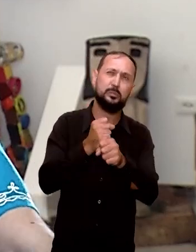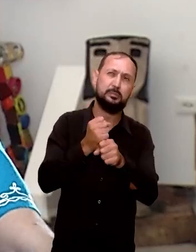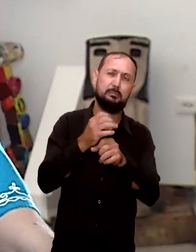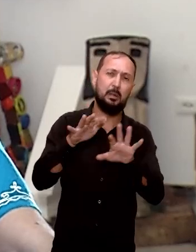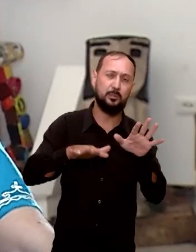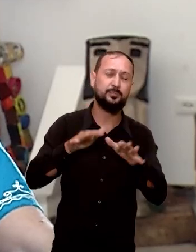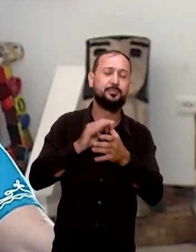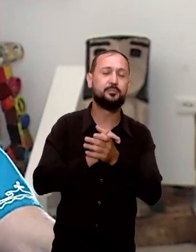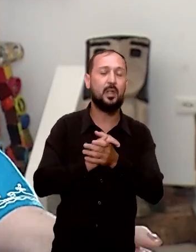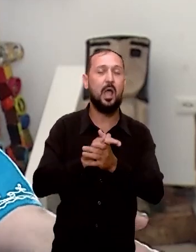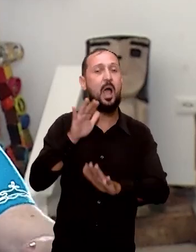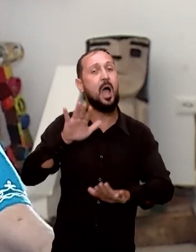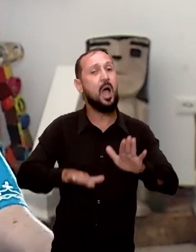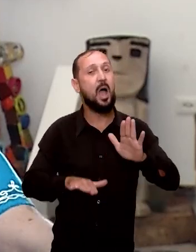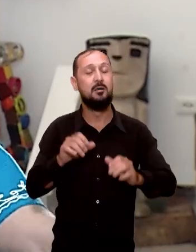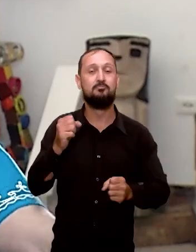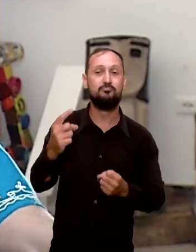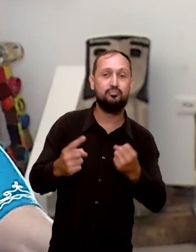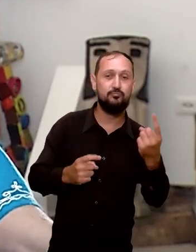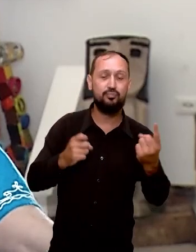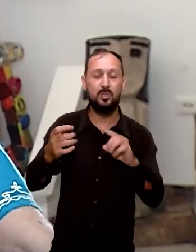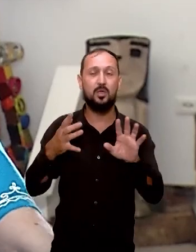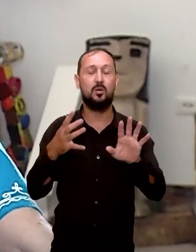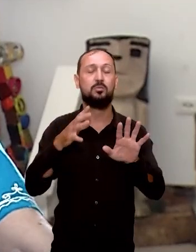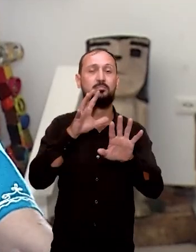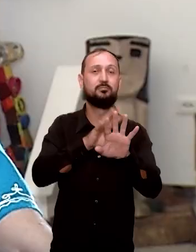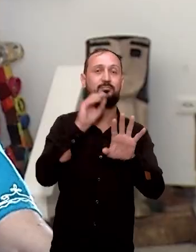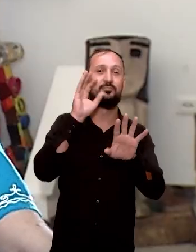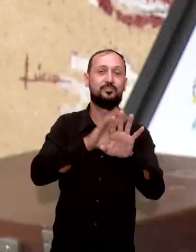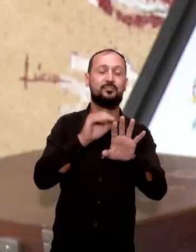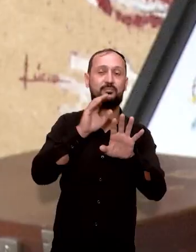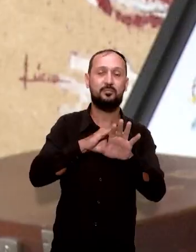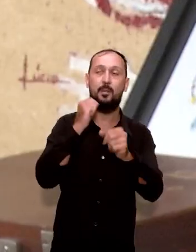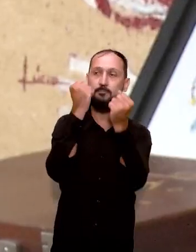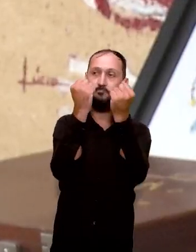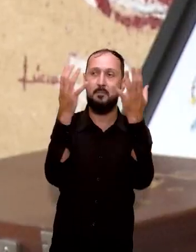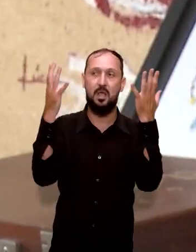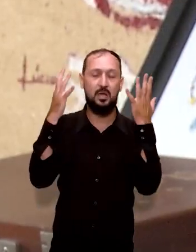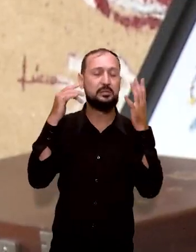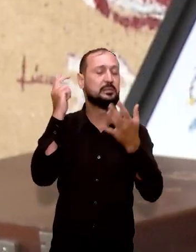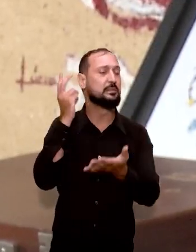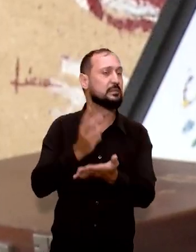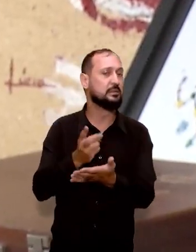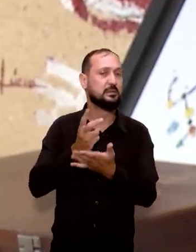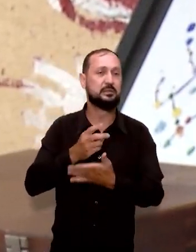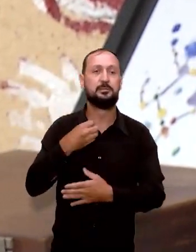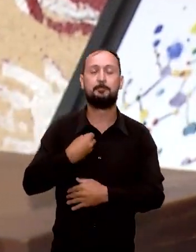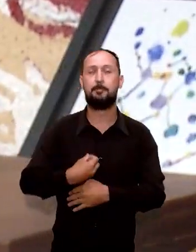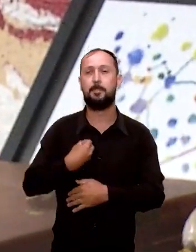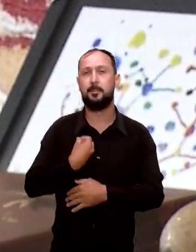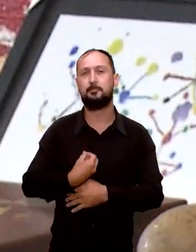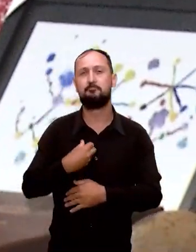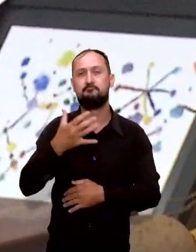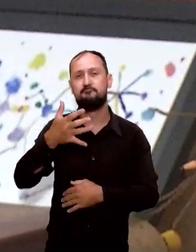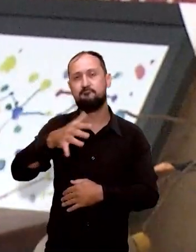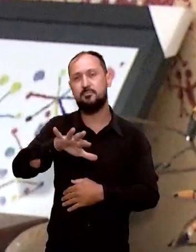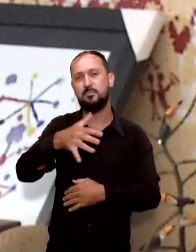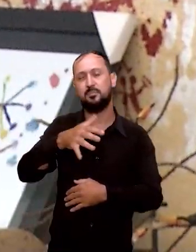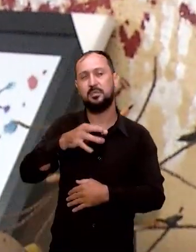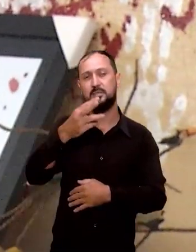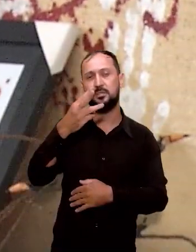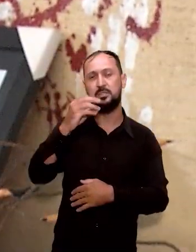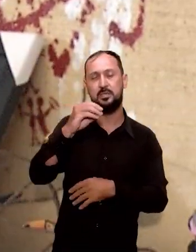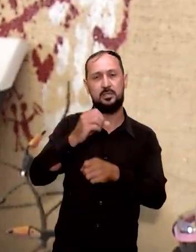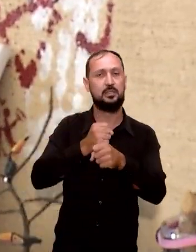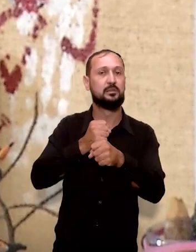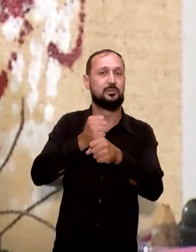ou 3 anos. Agora, de vez em quando, eu volto na abstração. A árvore está presente no meu trabalho há mais